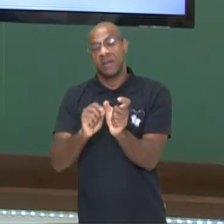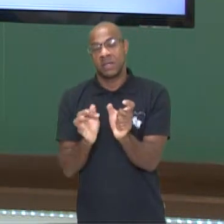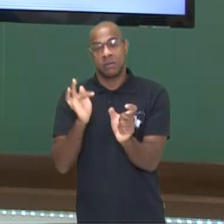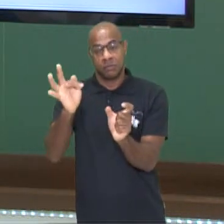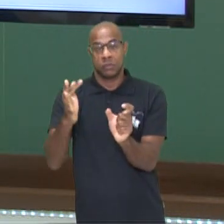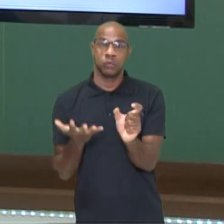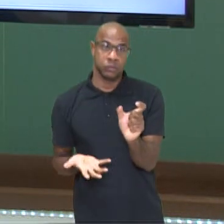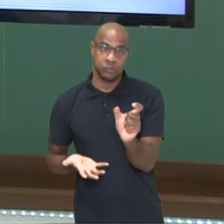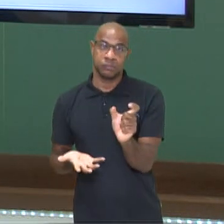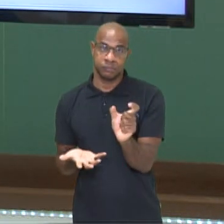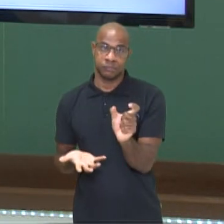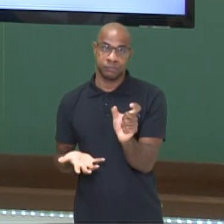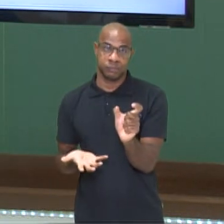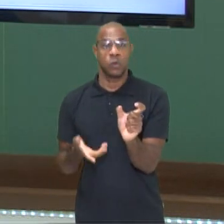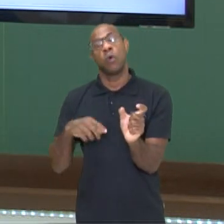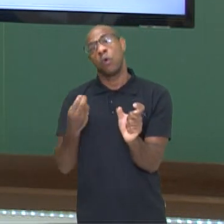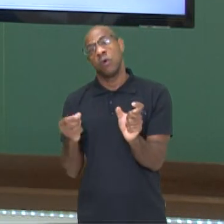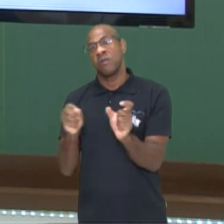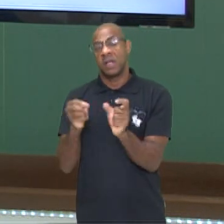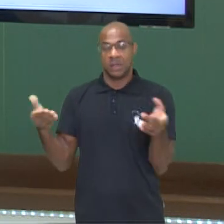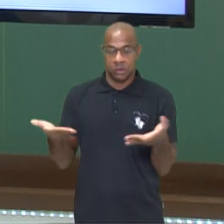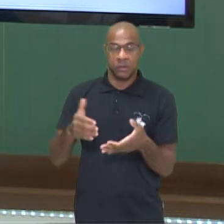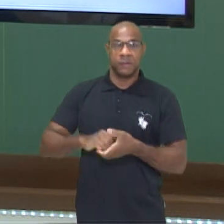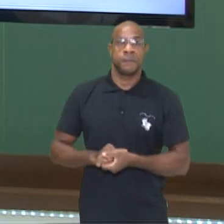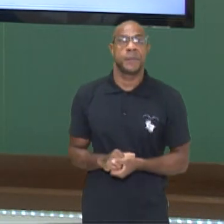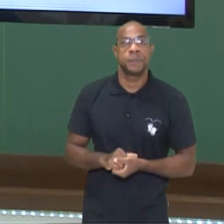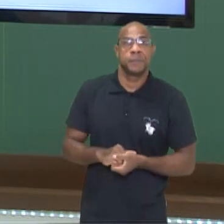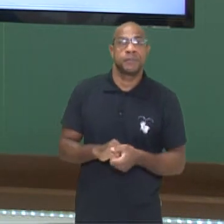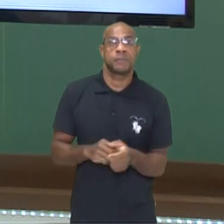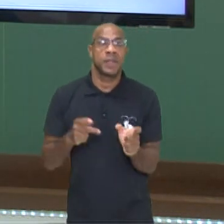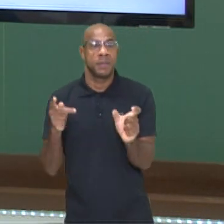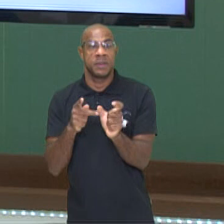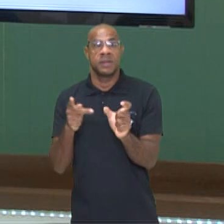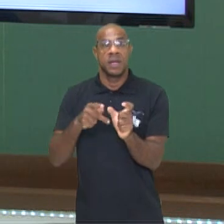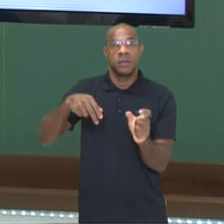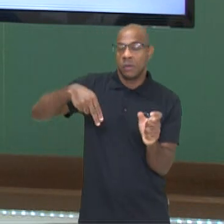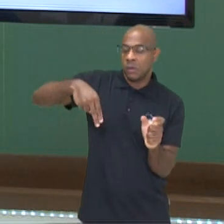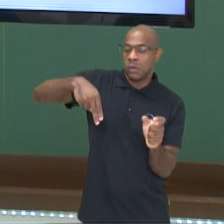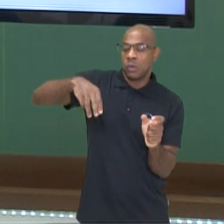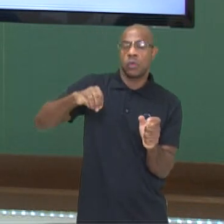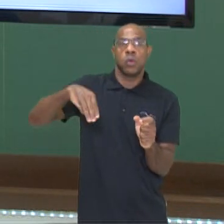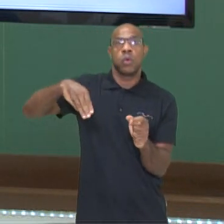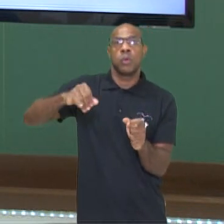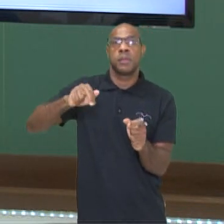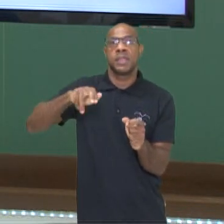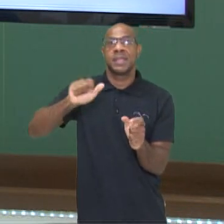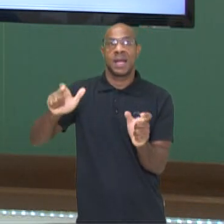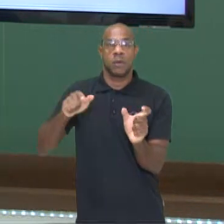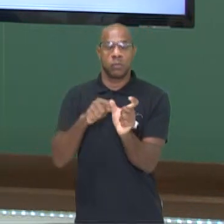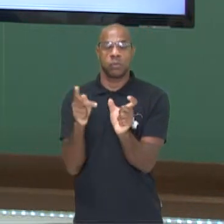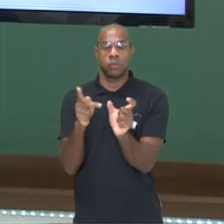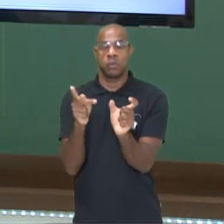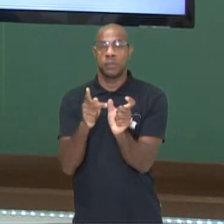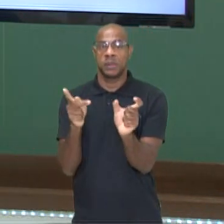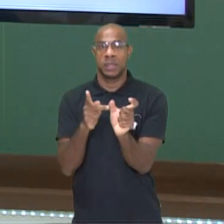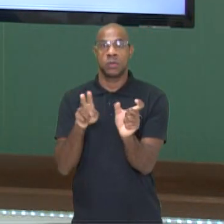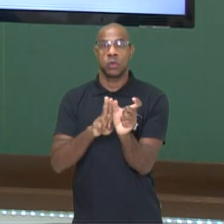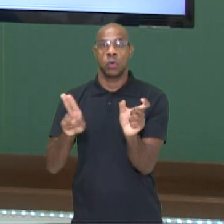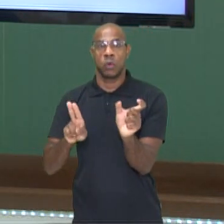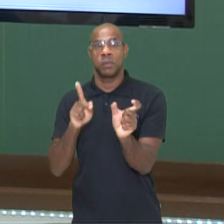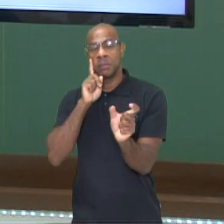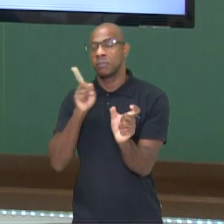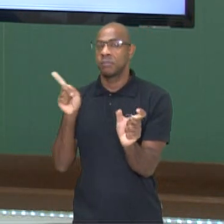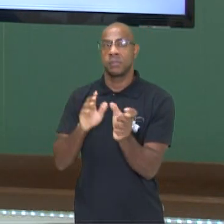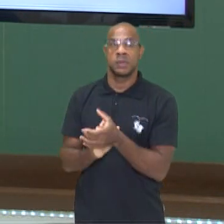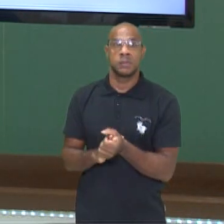realizando. Já quando falamos de predicado nominal, que temos uma ocorrência nessa chamada para programa de TV, nos casos